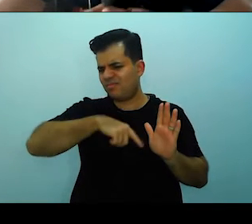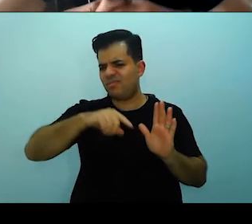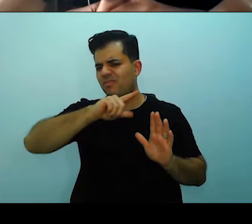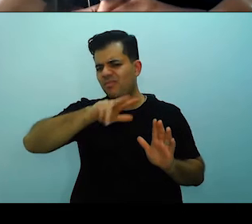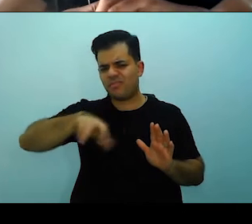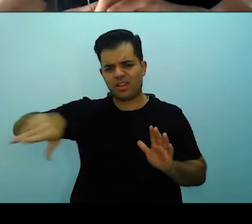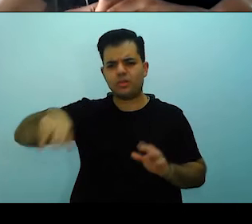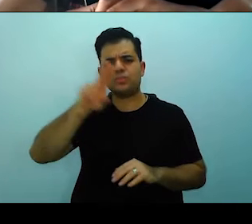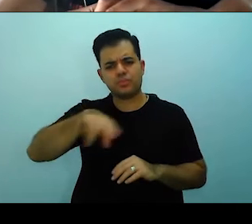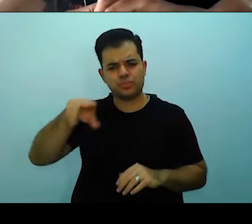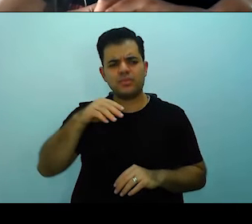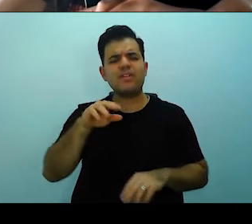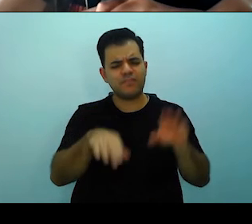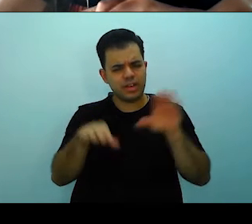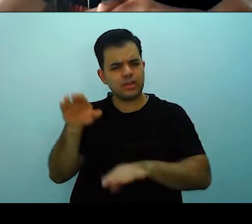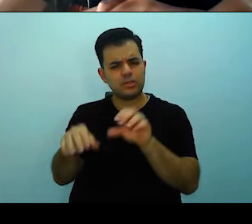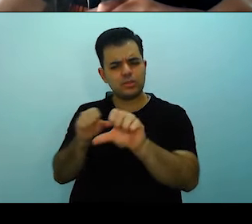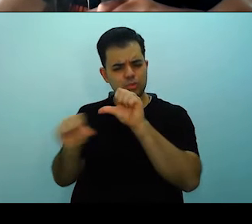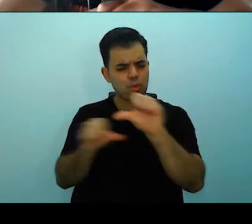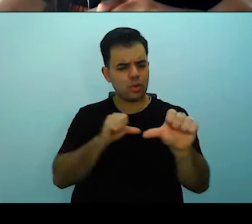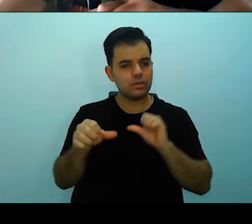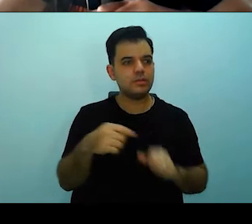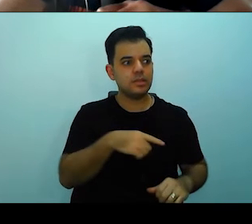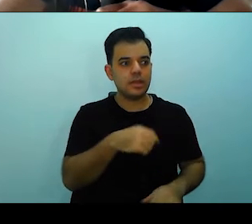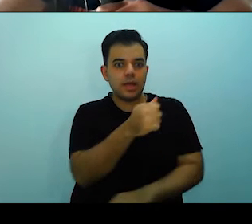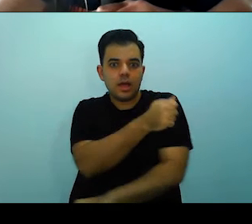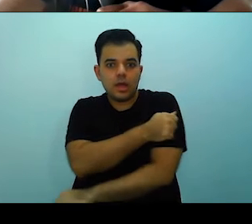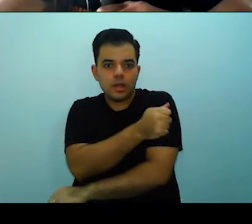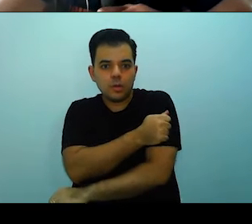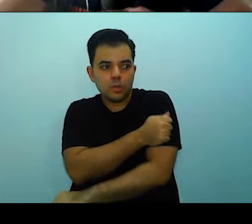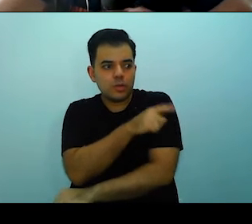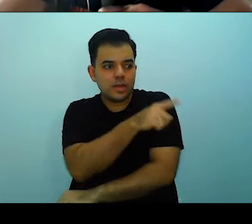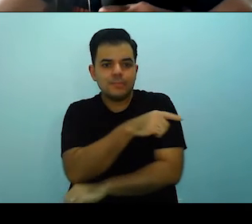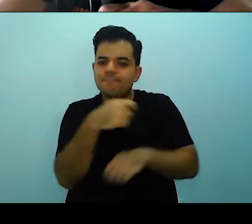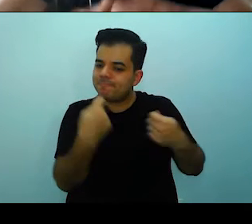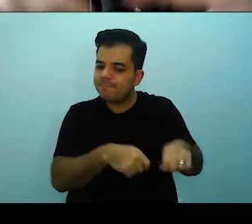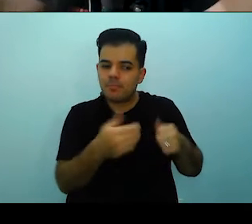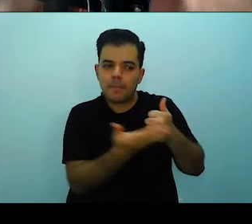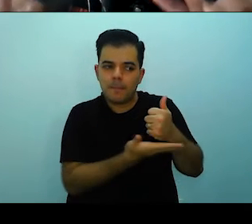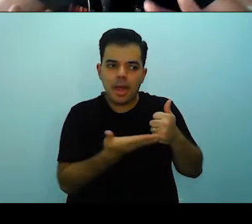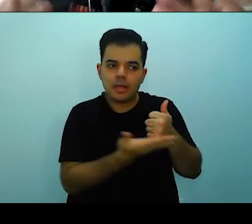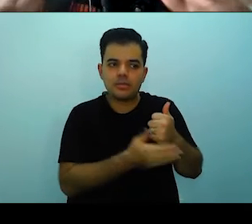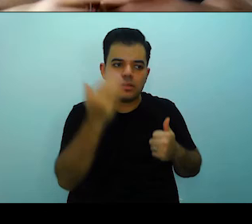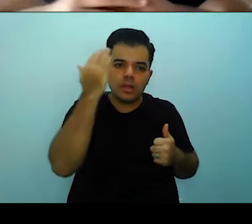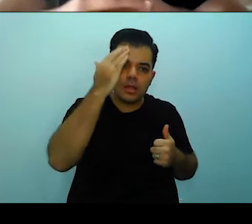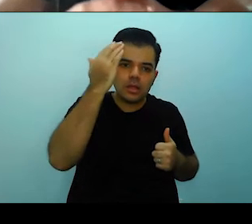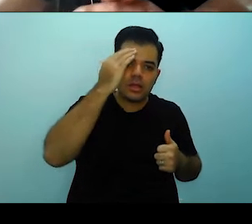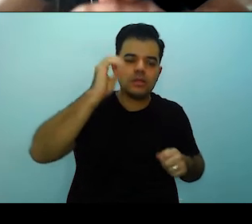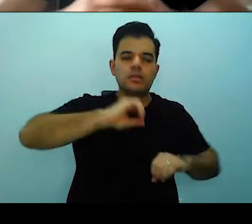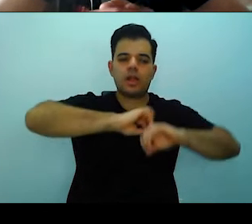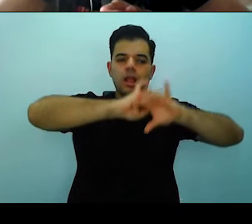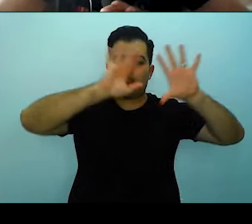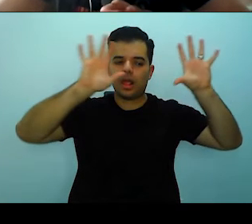gente está acessando. A gente tem que garantir que o nosso aluno ele tem uma dominância mínima de entender o que o leitor